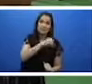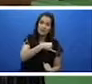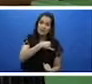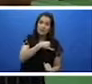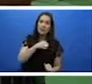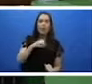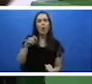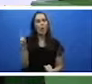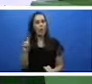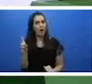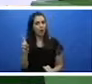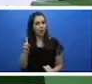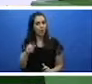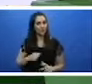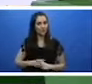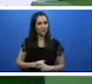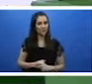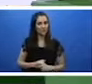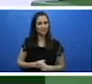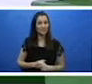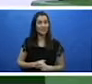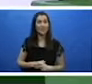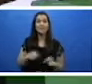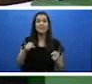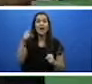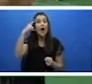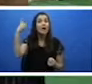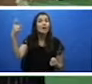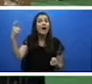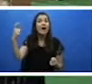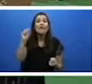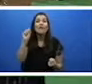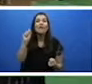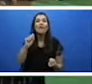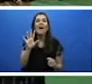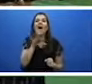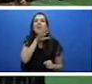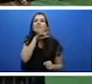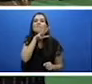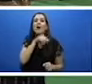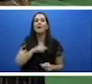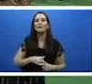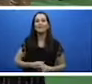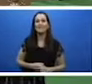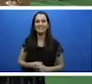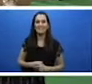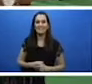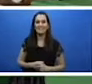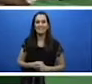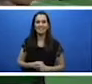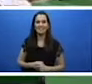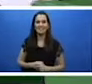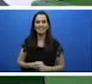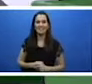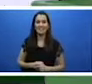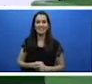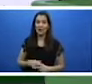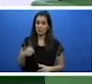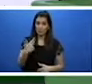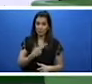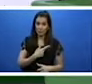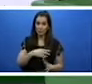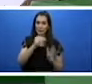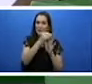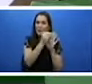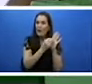que não. E aí a pessoa tem que adivinhar que animal é este que você está falando, tá? Aqui nós colocamos